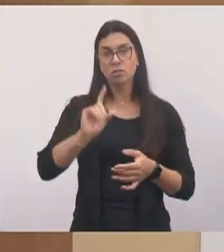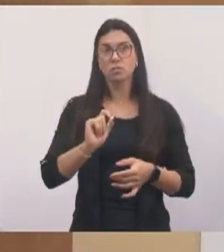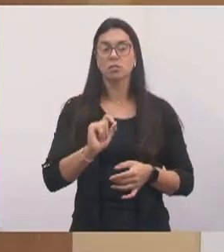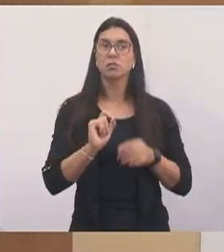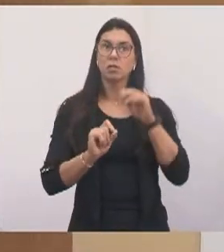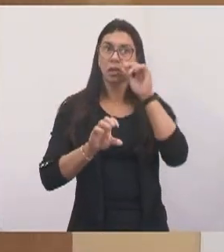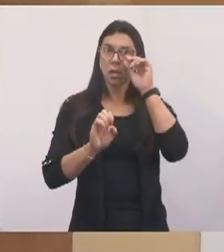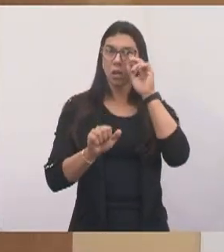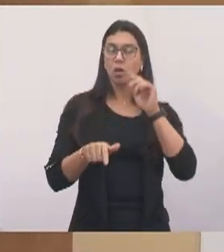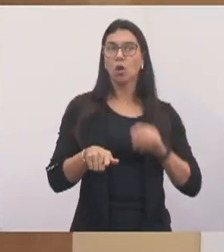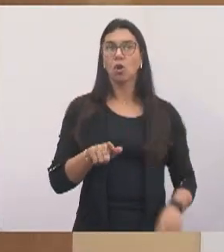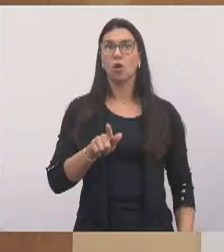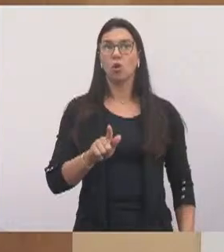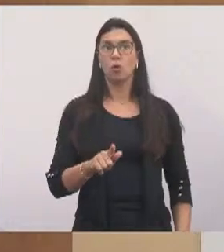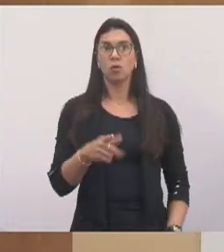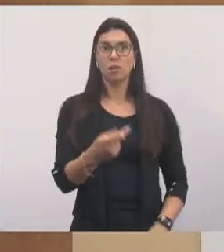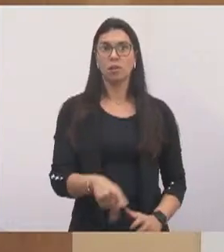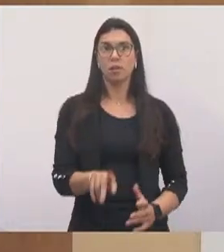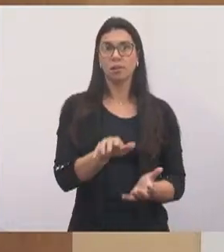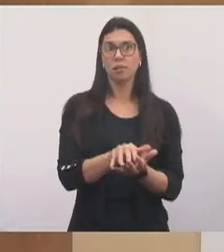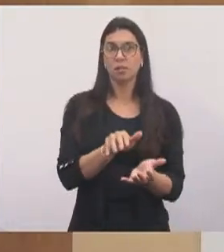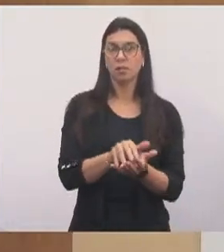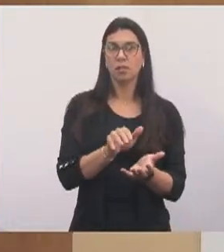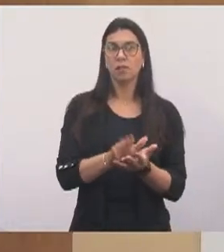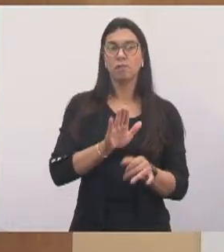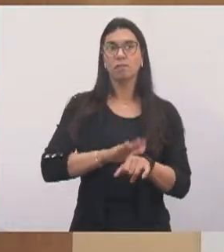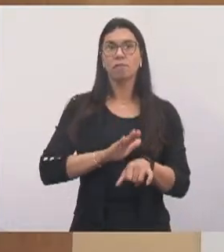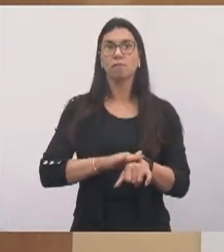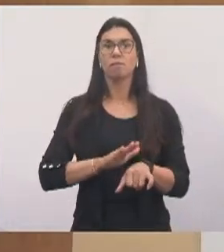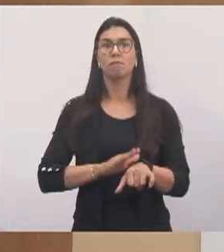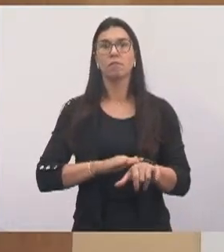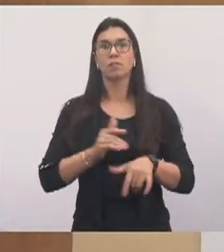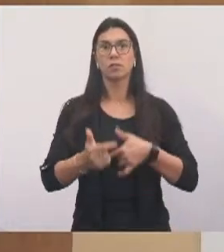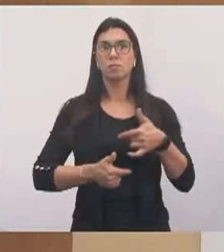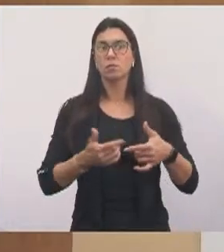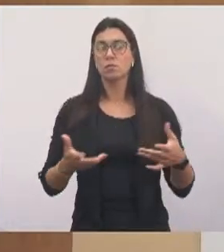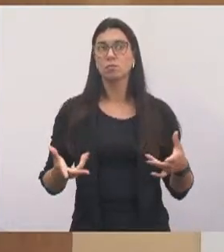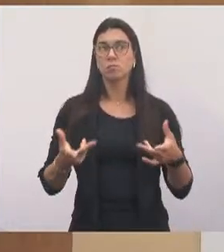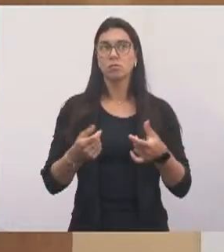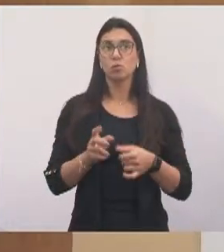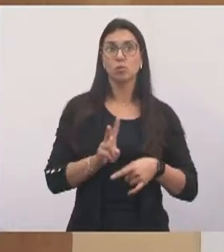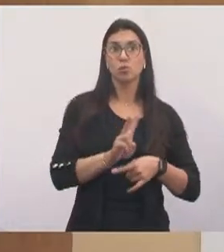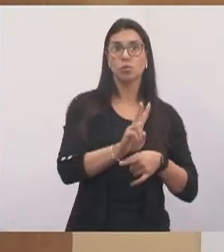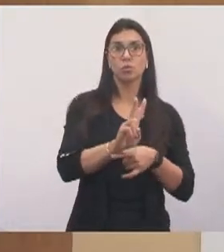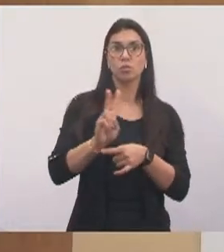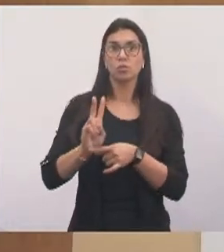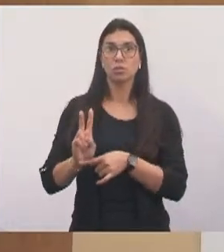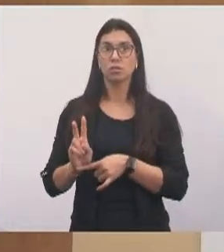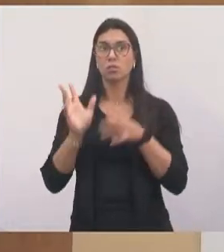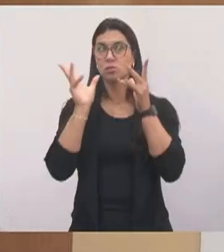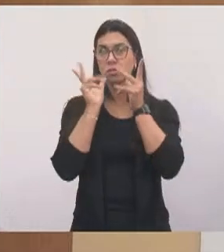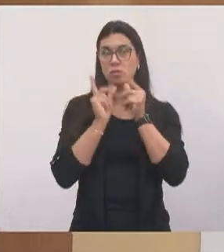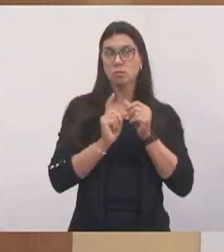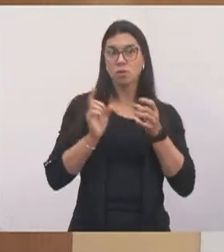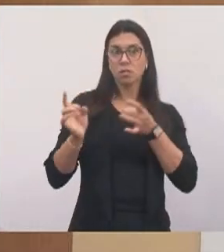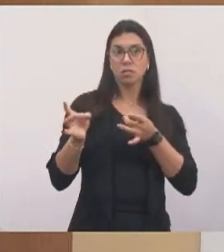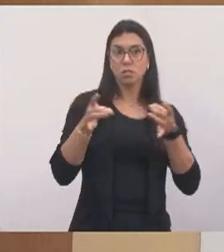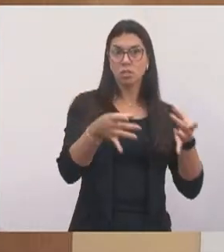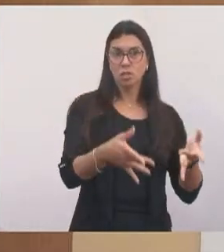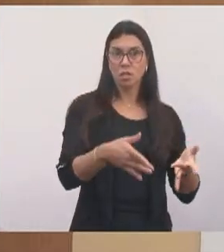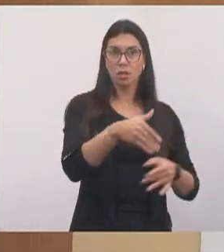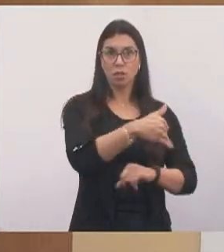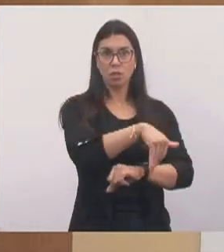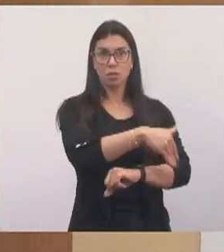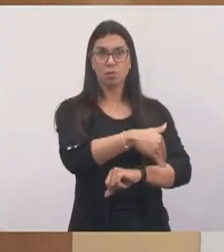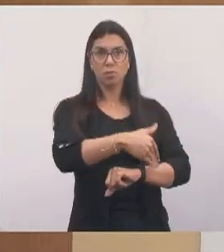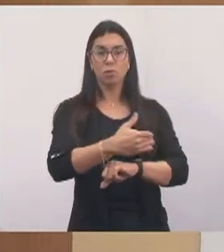nosso município, que fazem um trabalho extremamente incrível, de cuidar dos animais que são abandonados, Por que